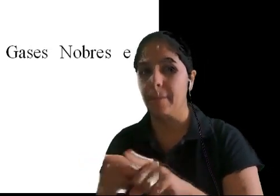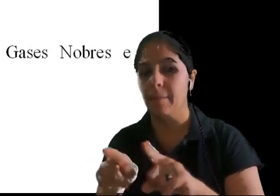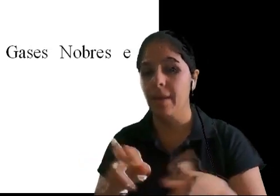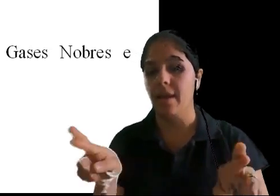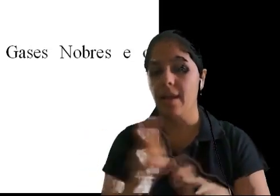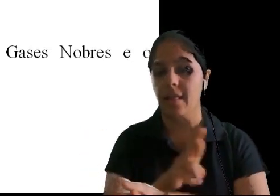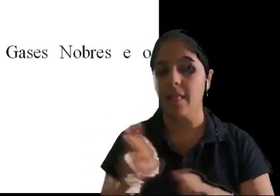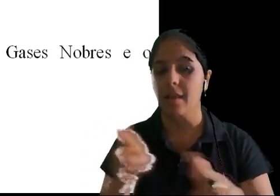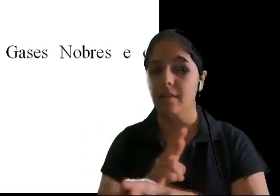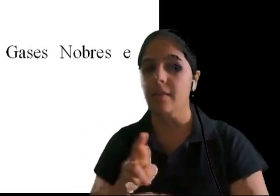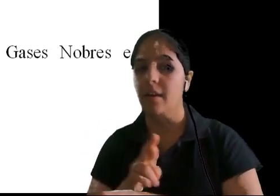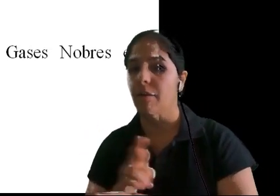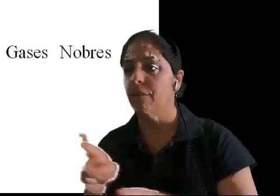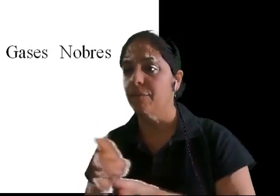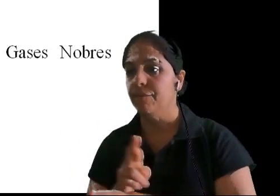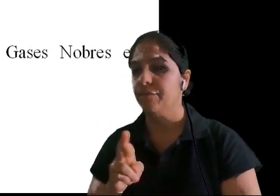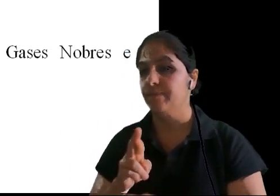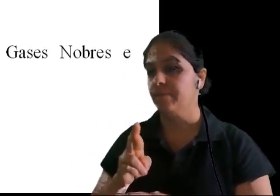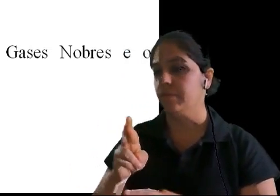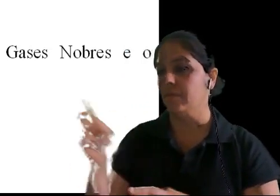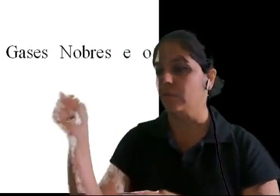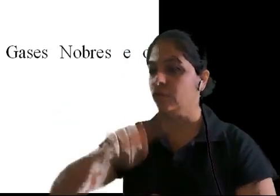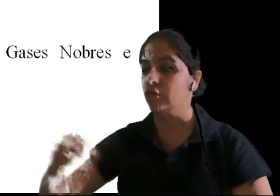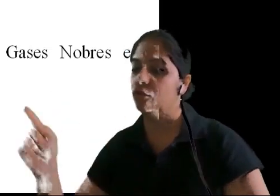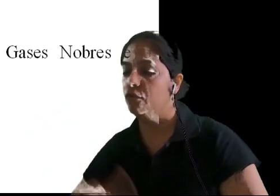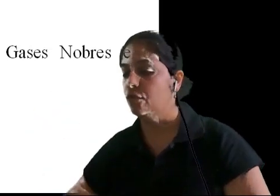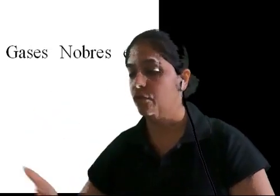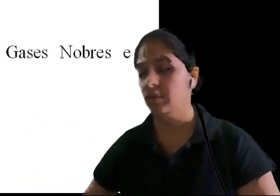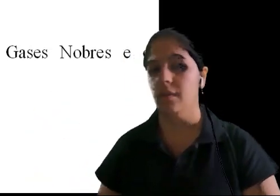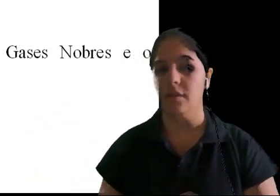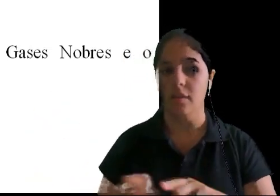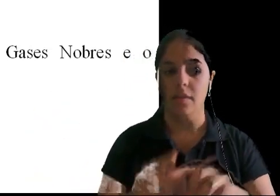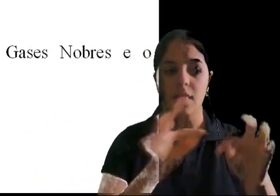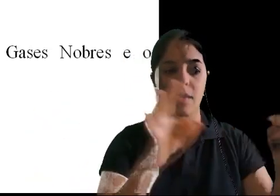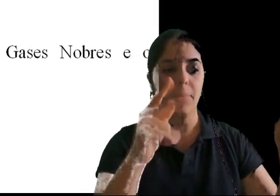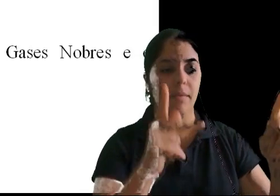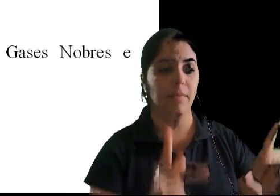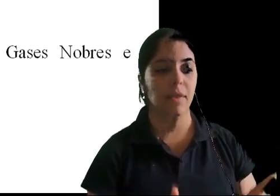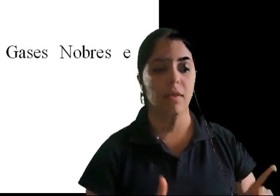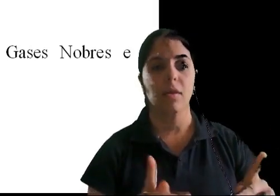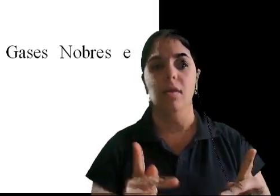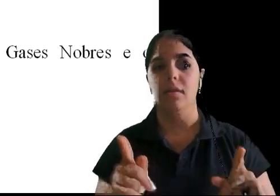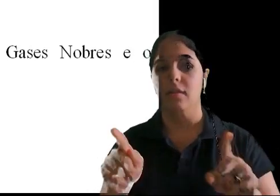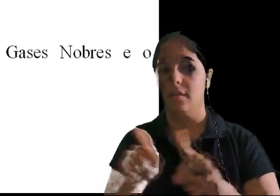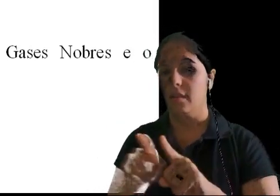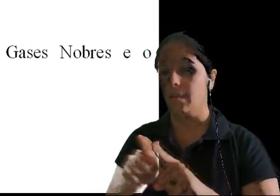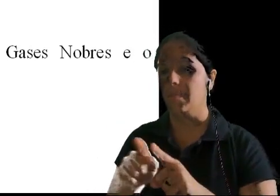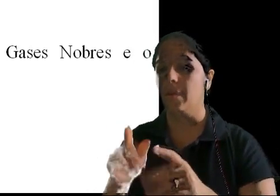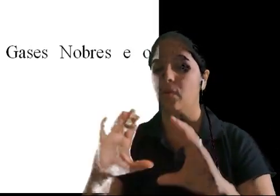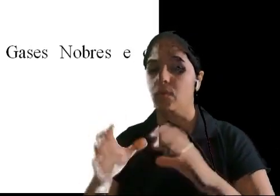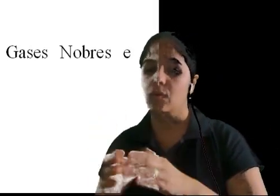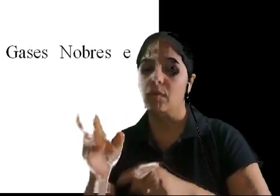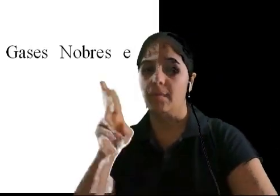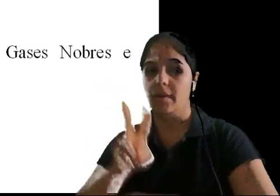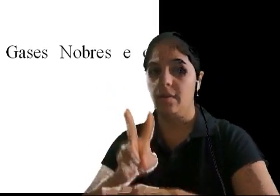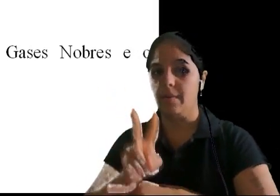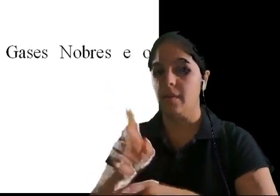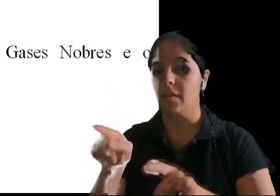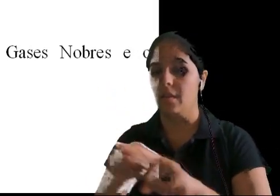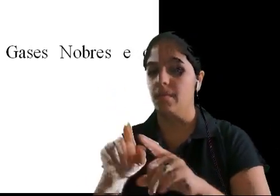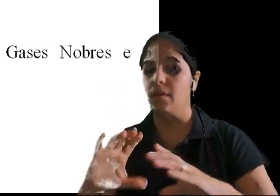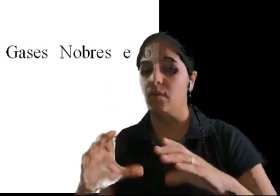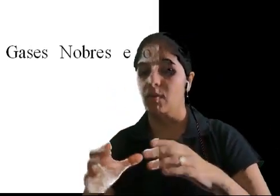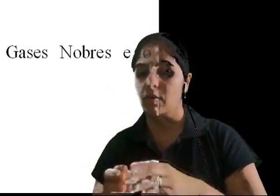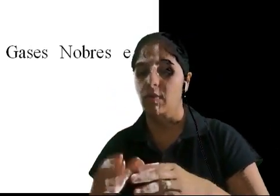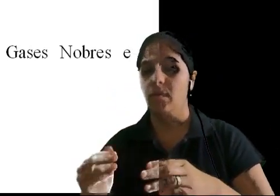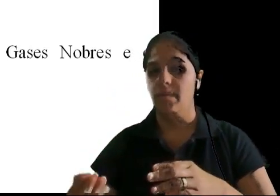a relação entre distribuição eletrônica e a tabela periódica. Vamos conhecer os elementos representativos e